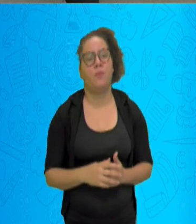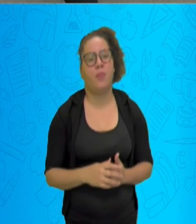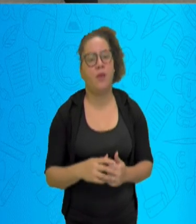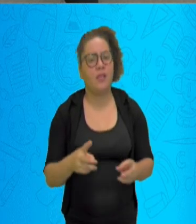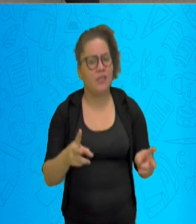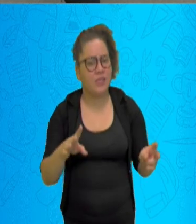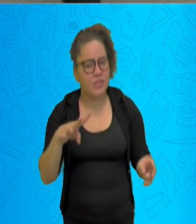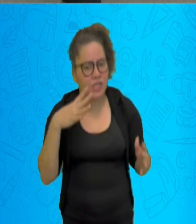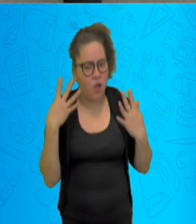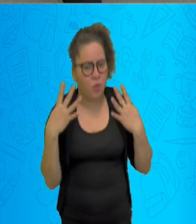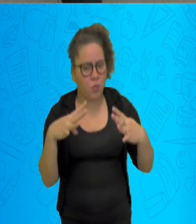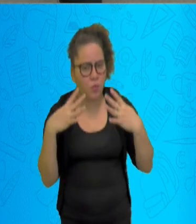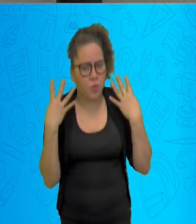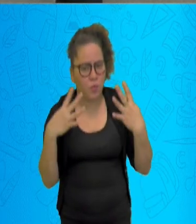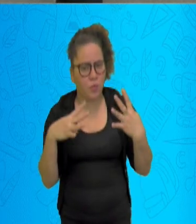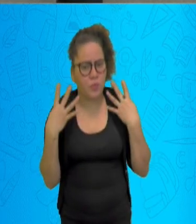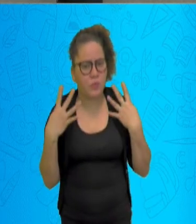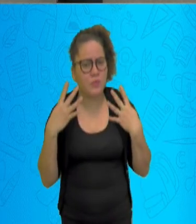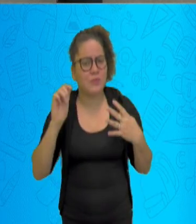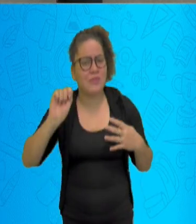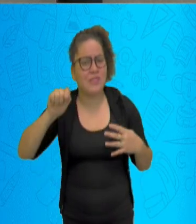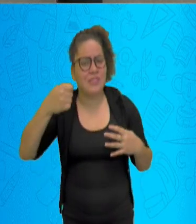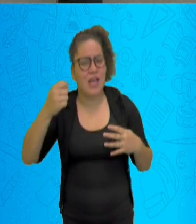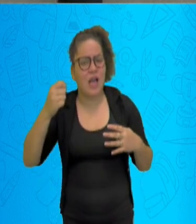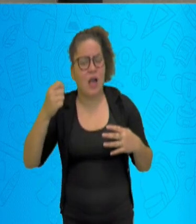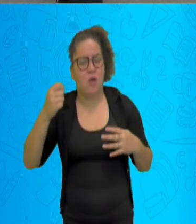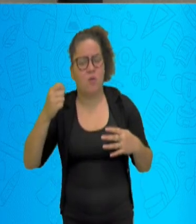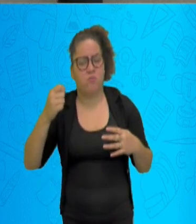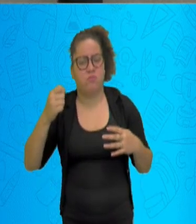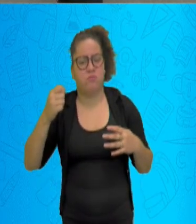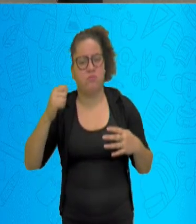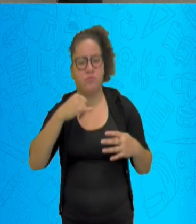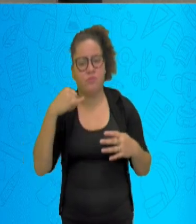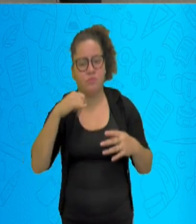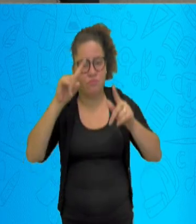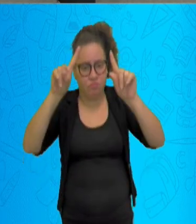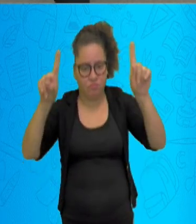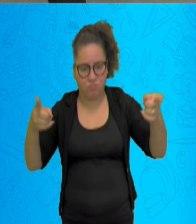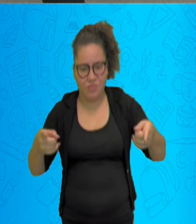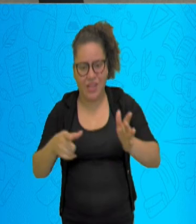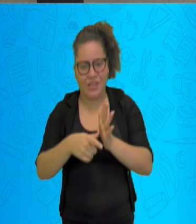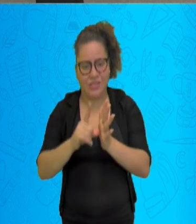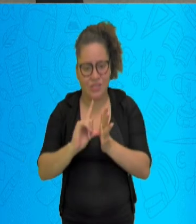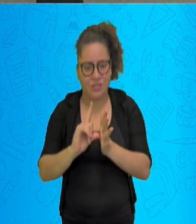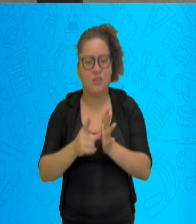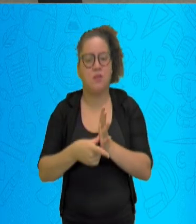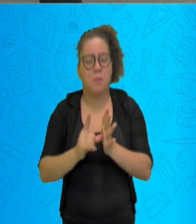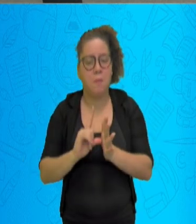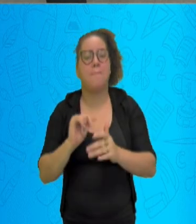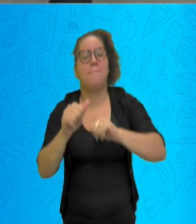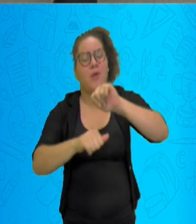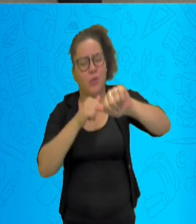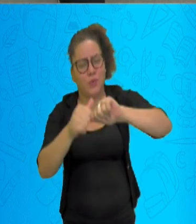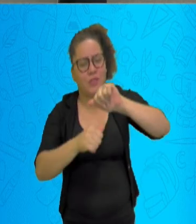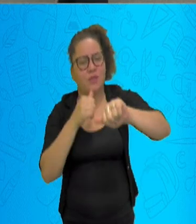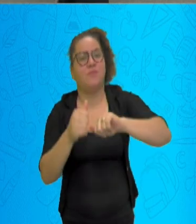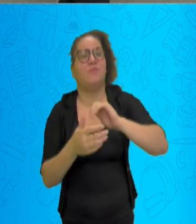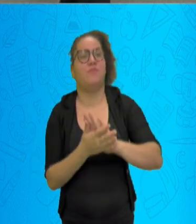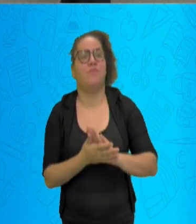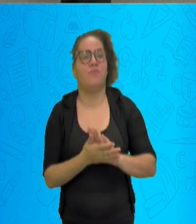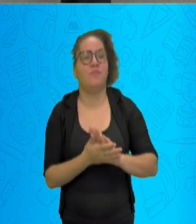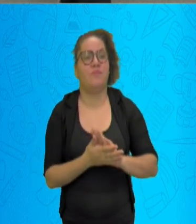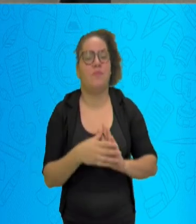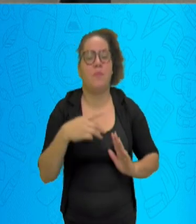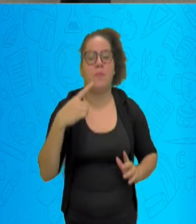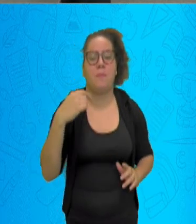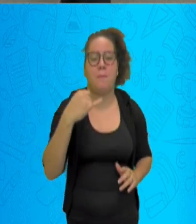Presta atenção. Sinal negativo antes do parêntese, eu vou modificar o sinal do parêntese. Então, aqui vai